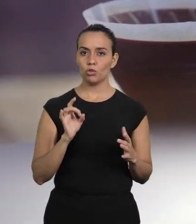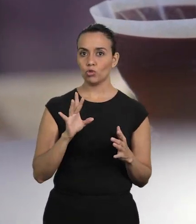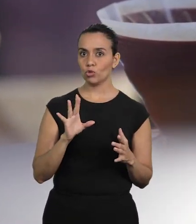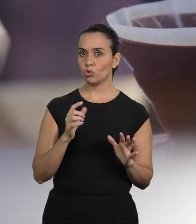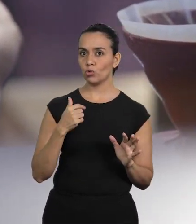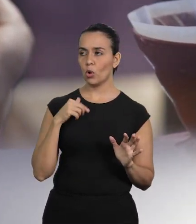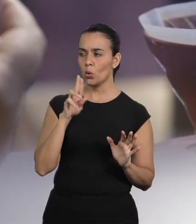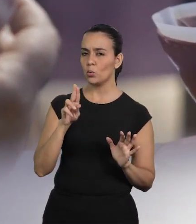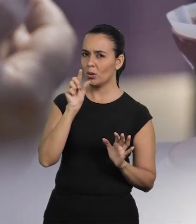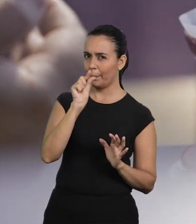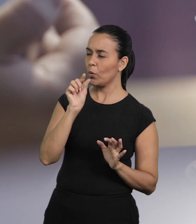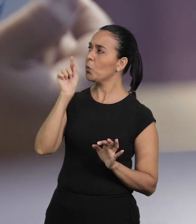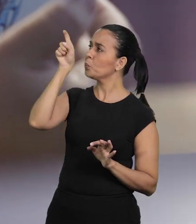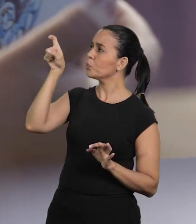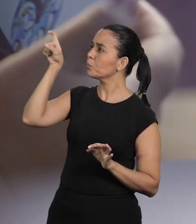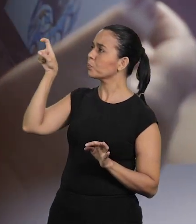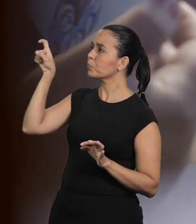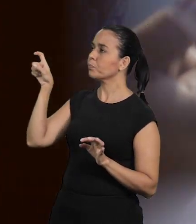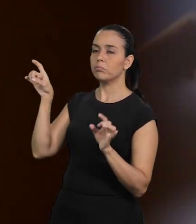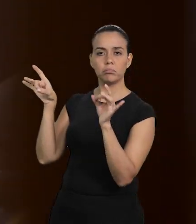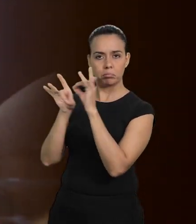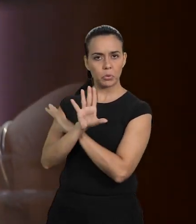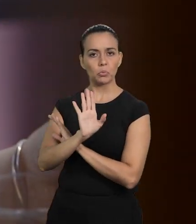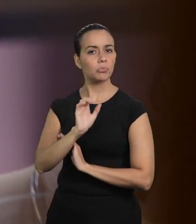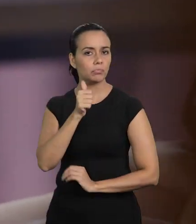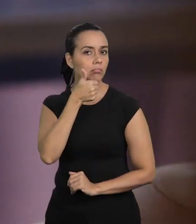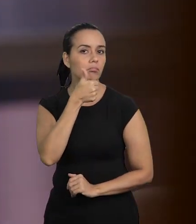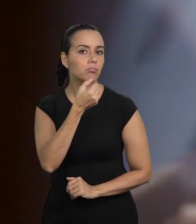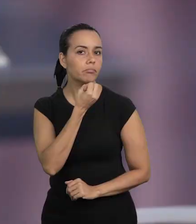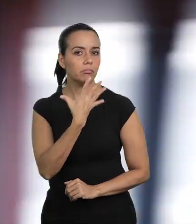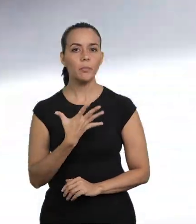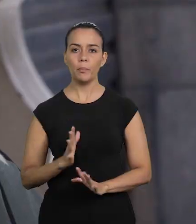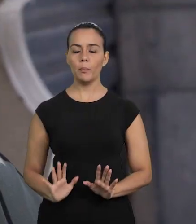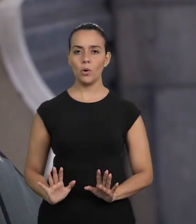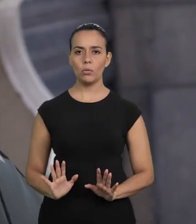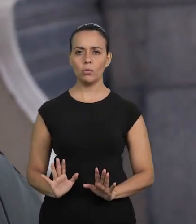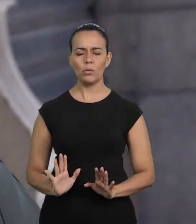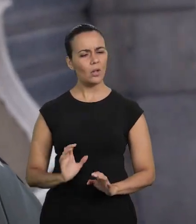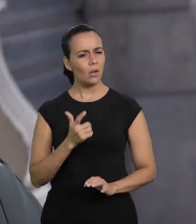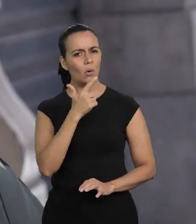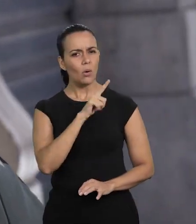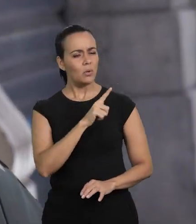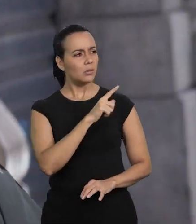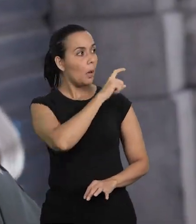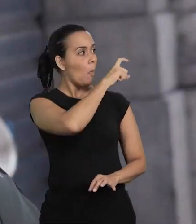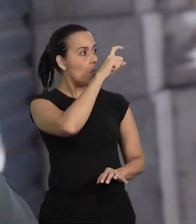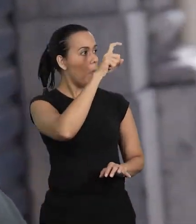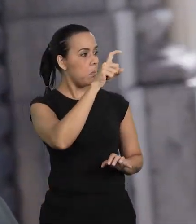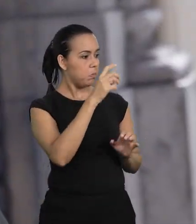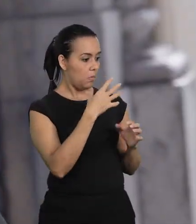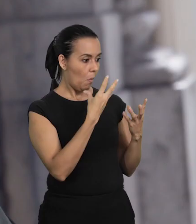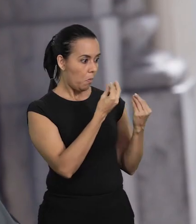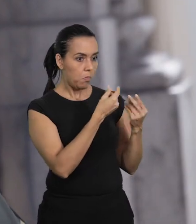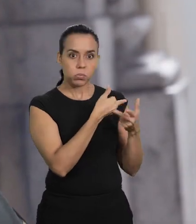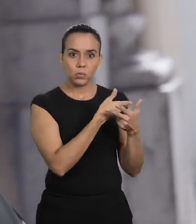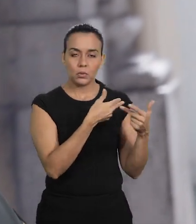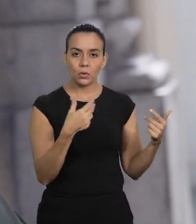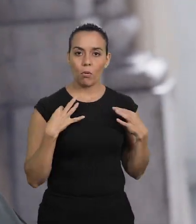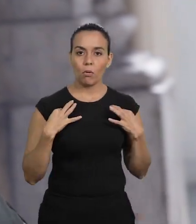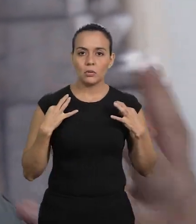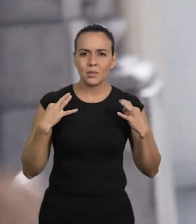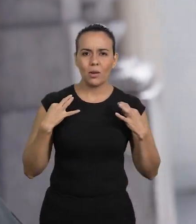sacaram que alguma coisa está errada nesse processo. Por que eu tenho tanta coisa, né? Então, aí a pandemia trouxe esse tipo de